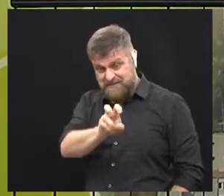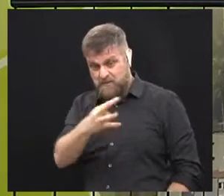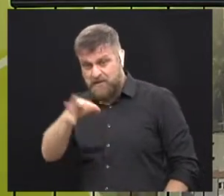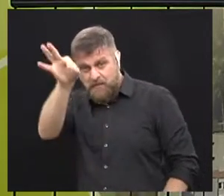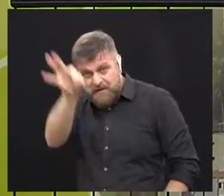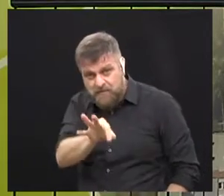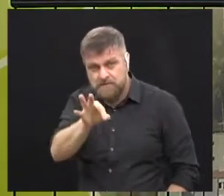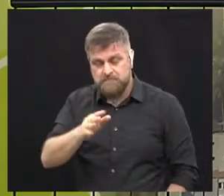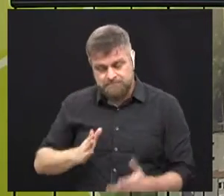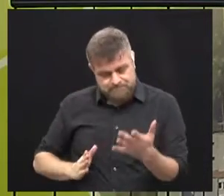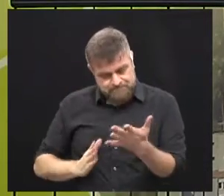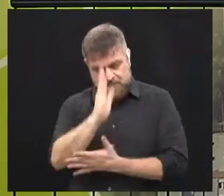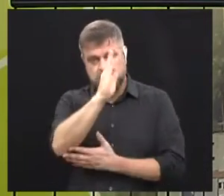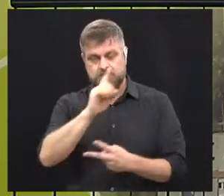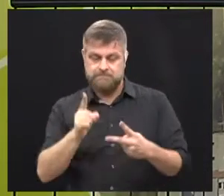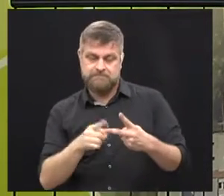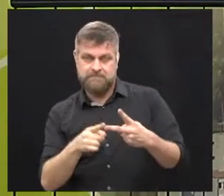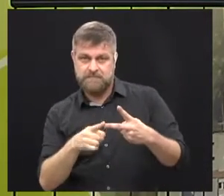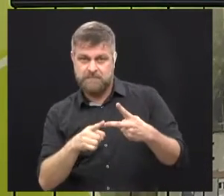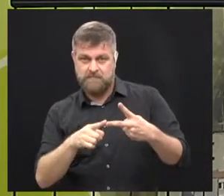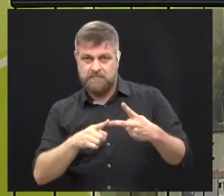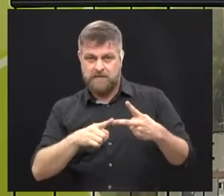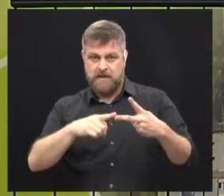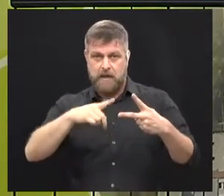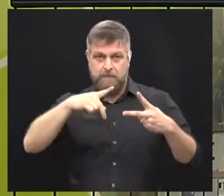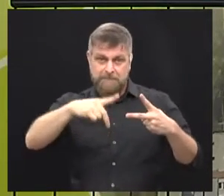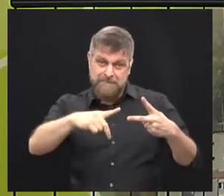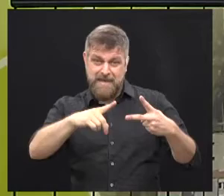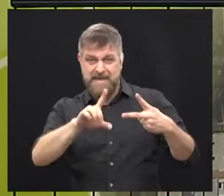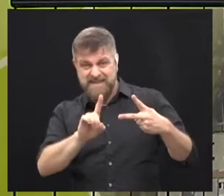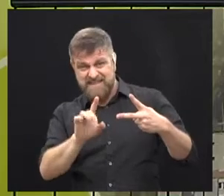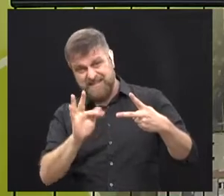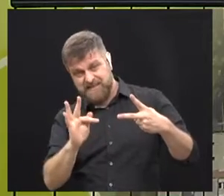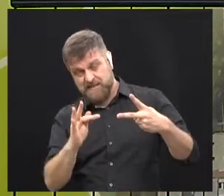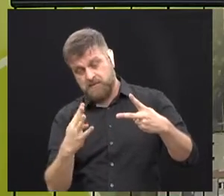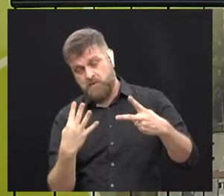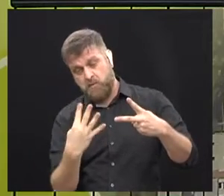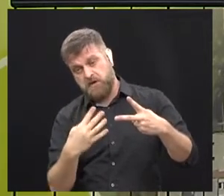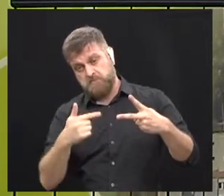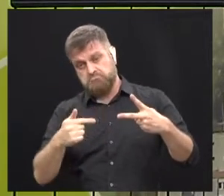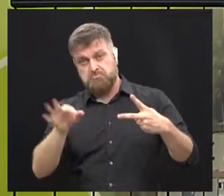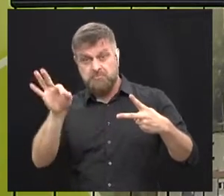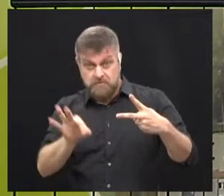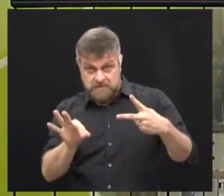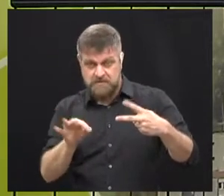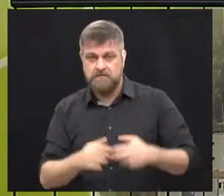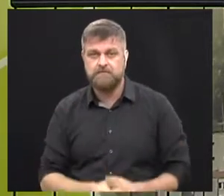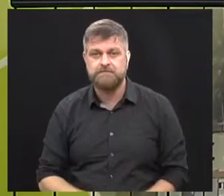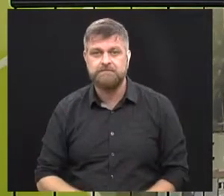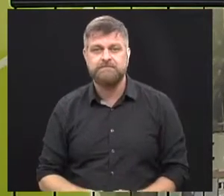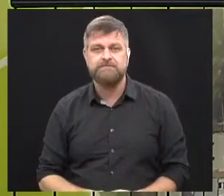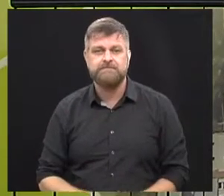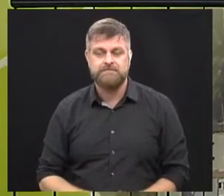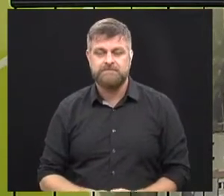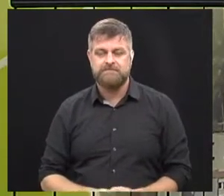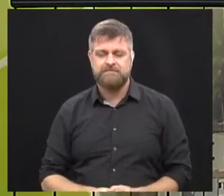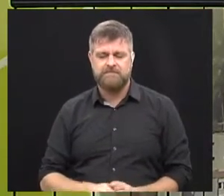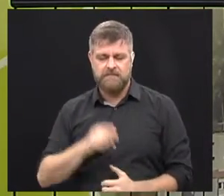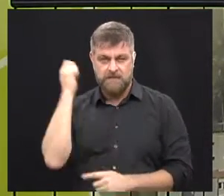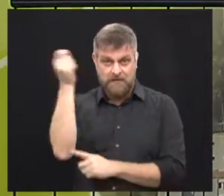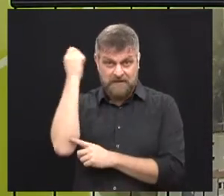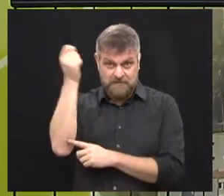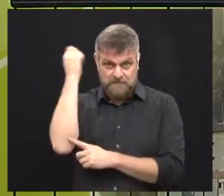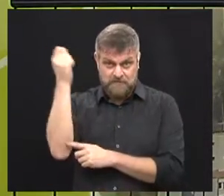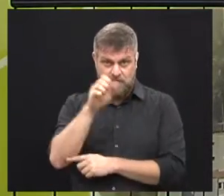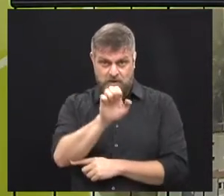57,54% dos votos. Venceu o Carlos Eduardo, do PDT, que tem 42% dos votos. Rio Grande do Sul, Eduardo